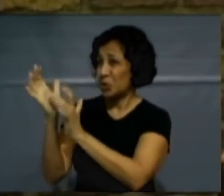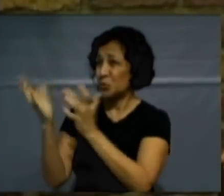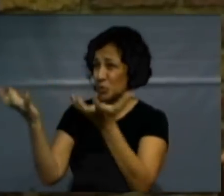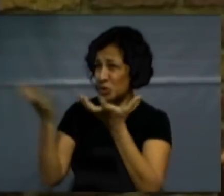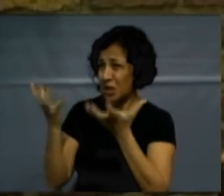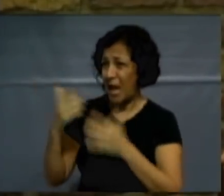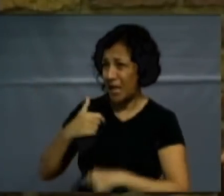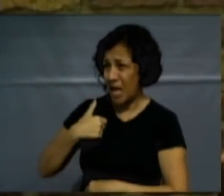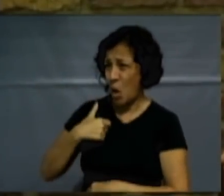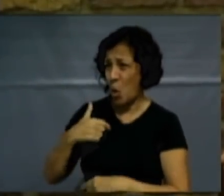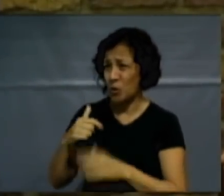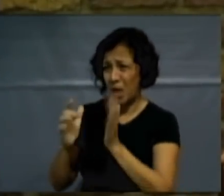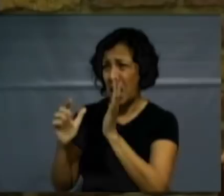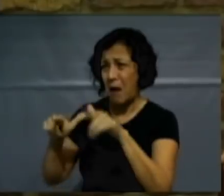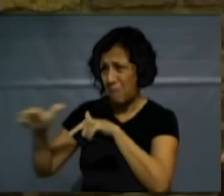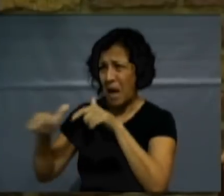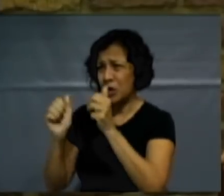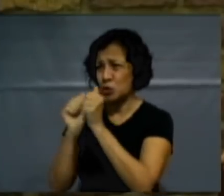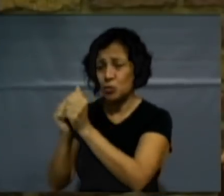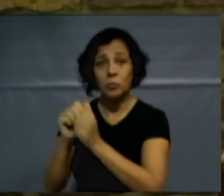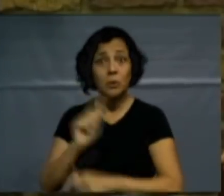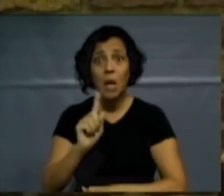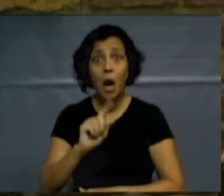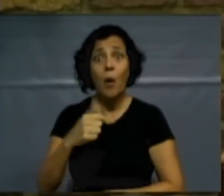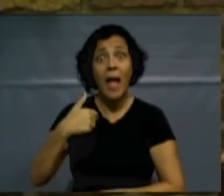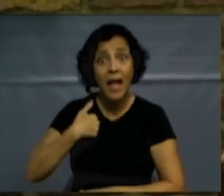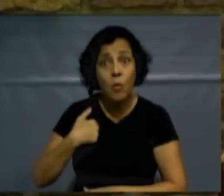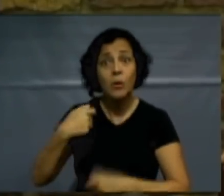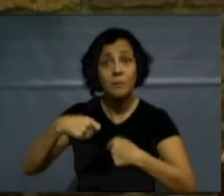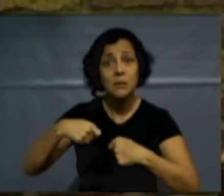do nosso trabalho, é a gente que precisa trabalhar para Ele.